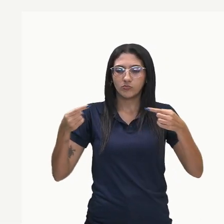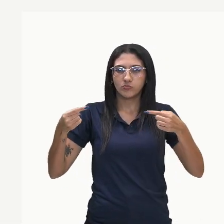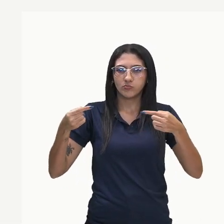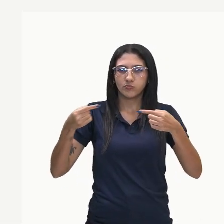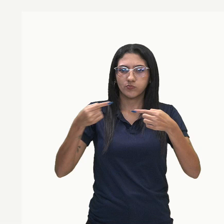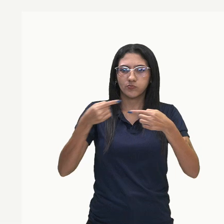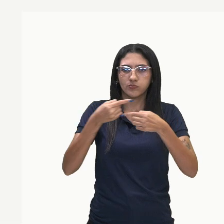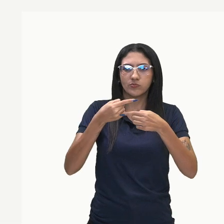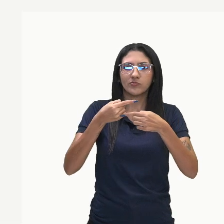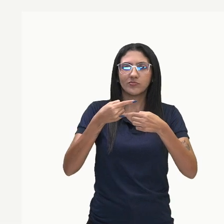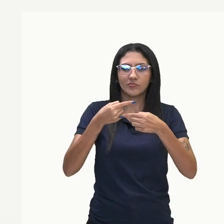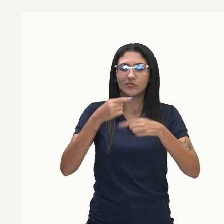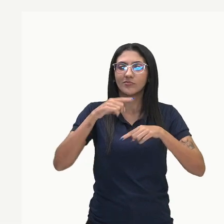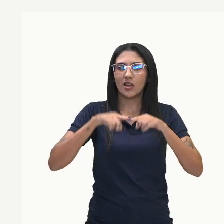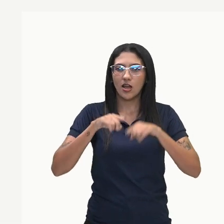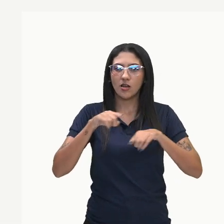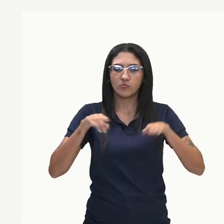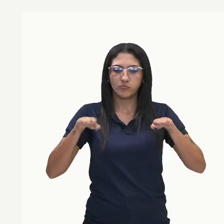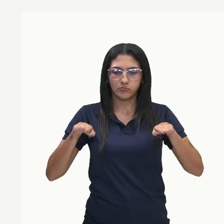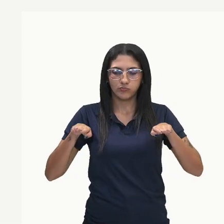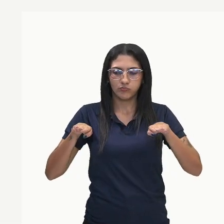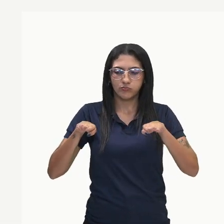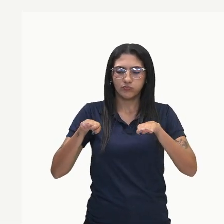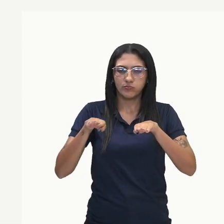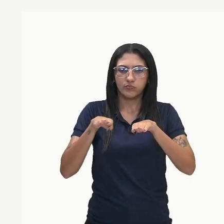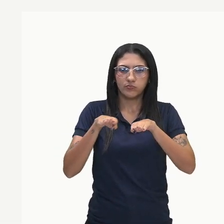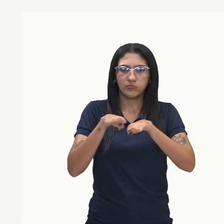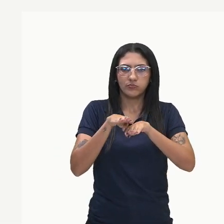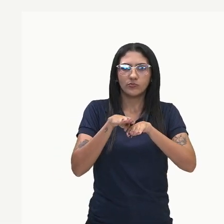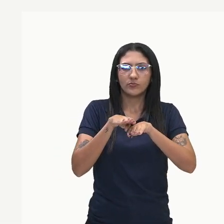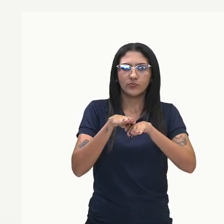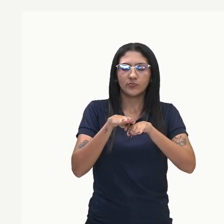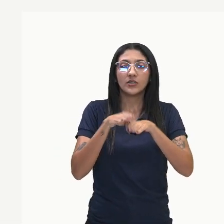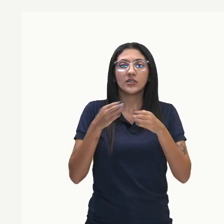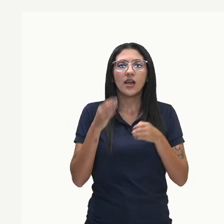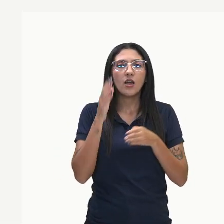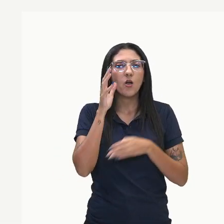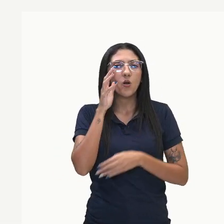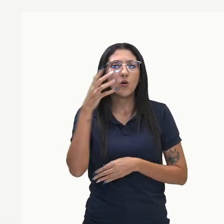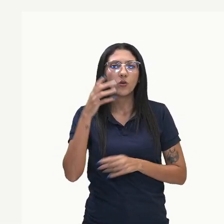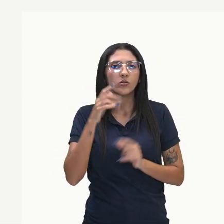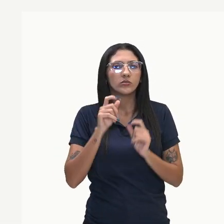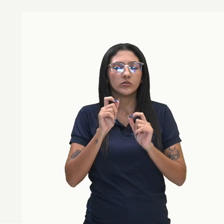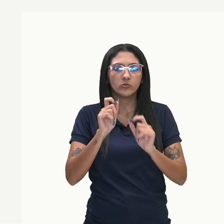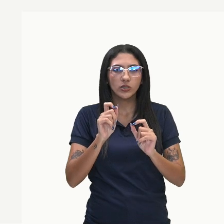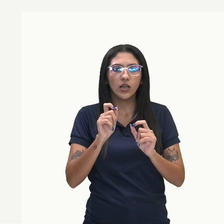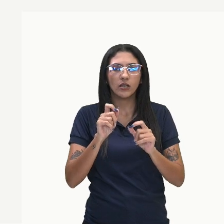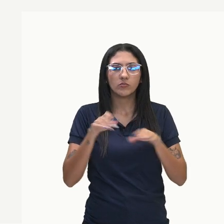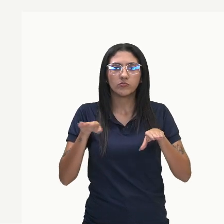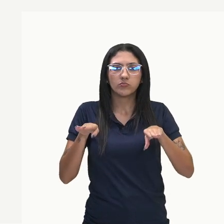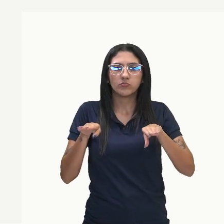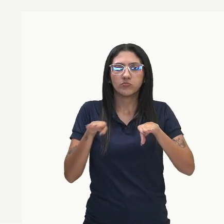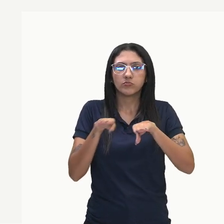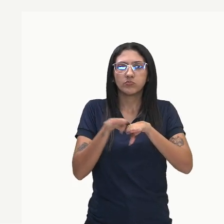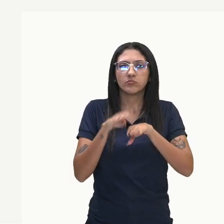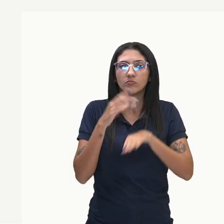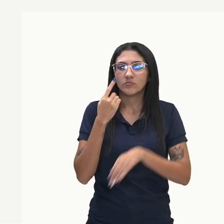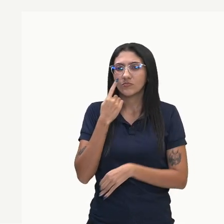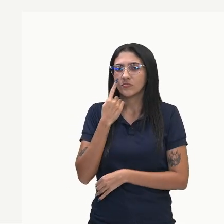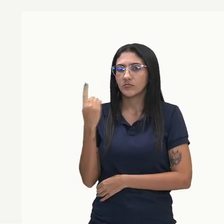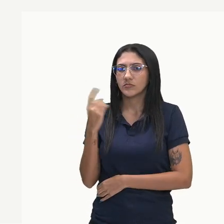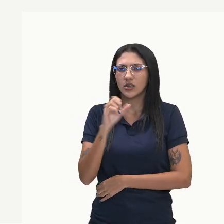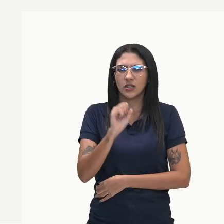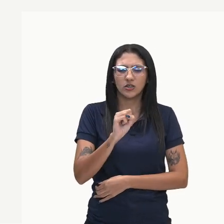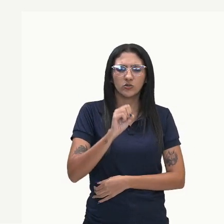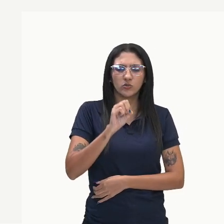elas vão ao encontro uma da outra, né? Então, vai resultar no processo chamado de